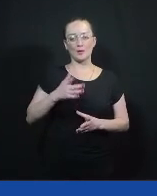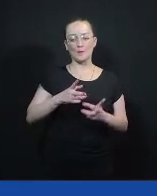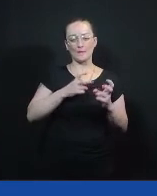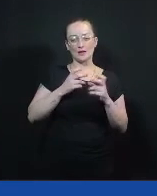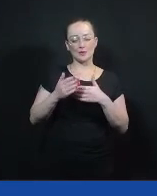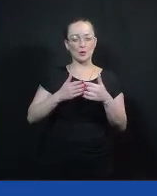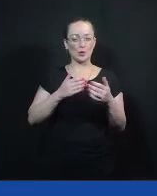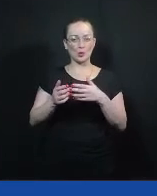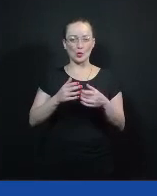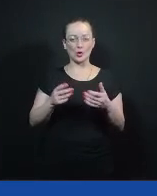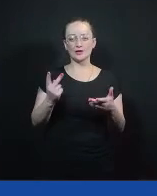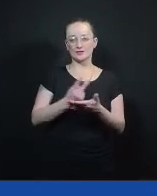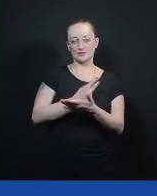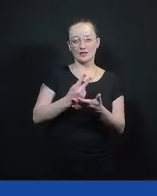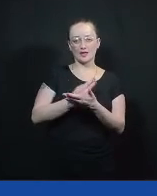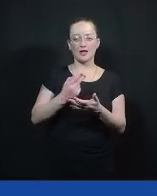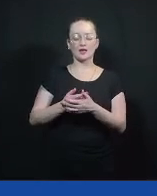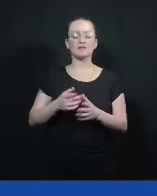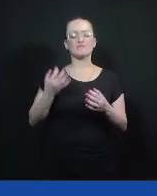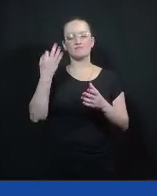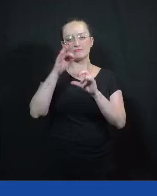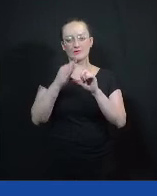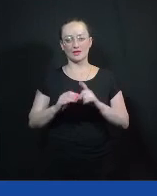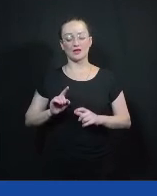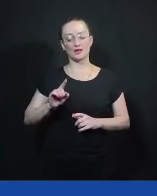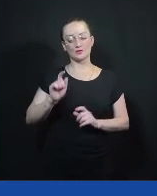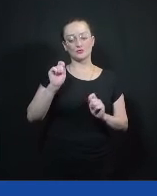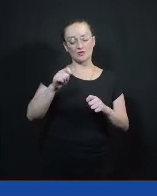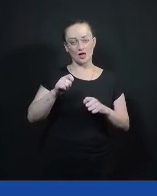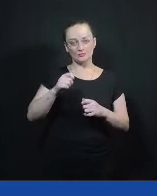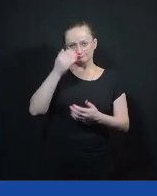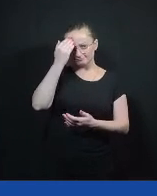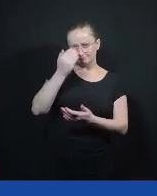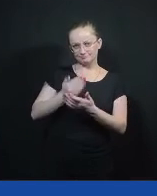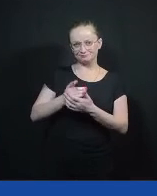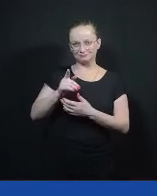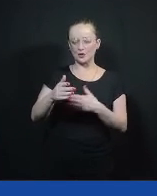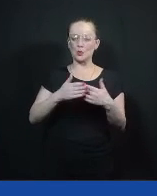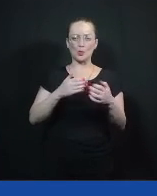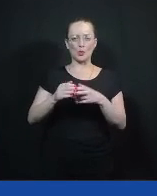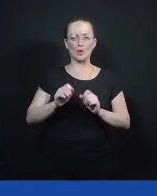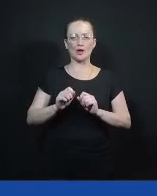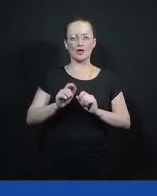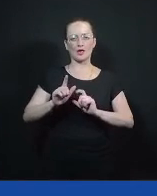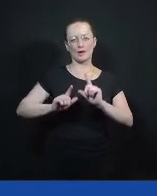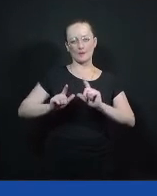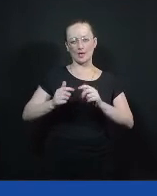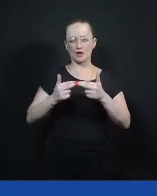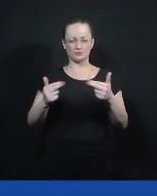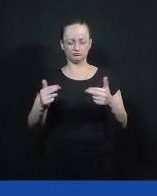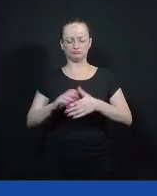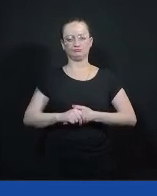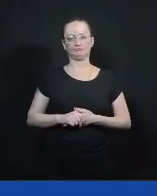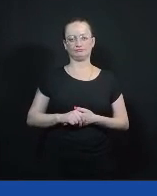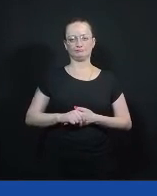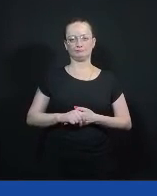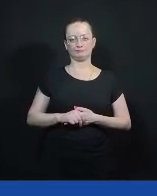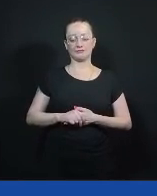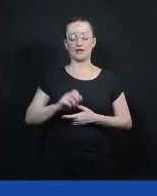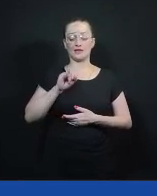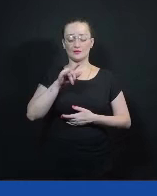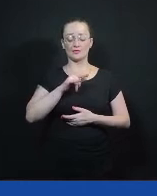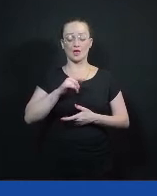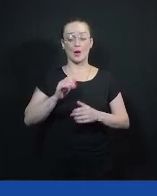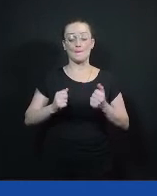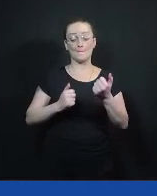menor sinal de detecção de erro, que isso seja corrigido. Isso é que dá credibilidade para qualquer veículo, e que um veículo que atue, ou que uma pessoa que